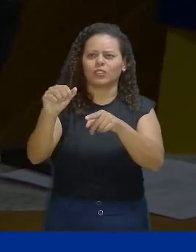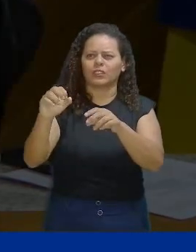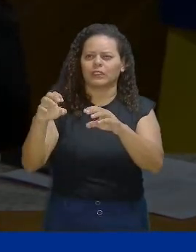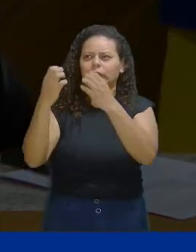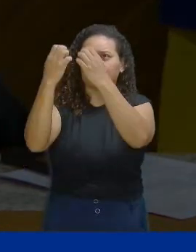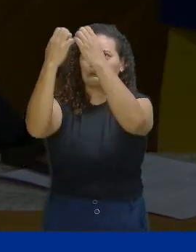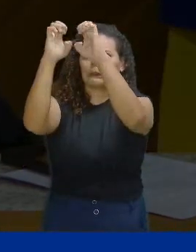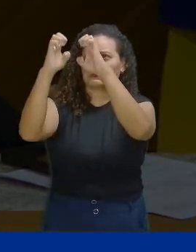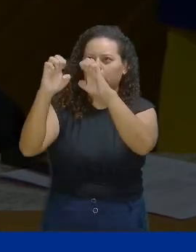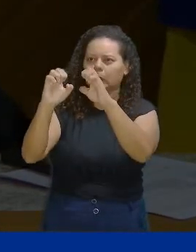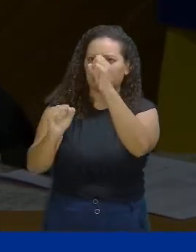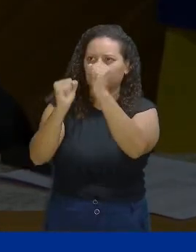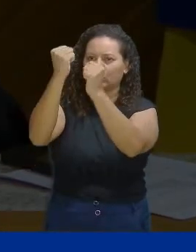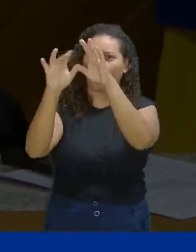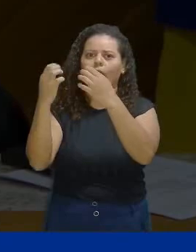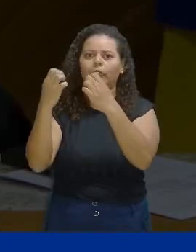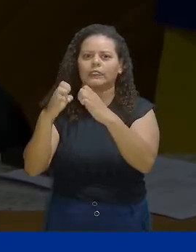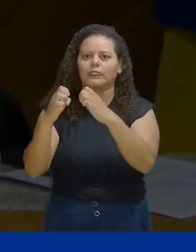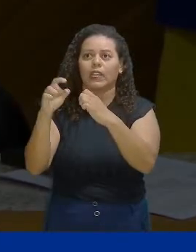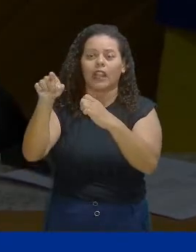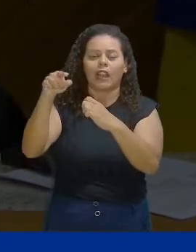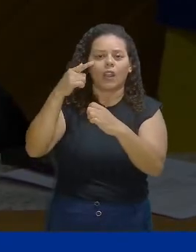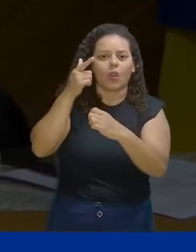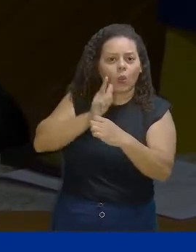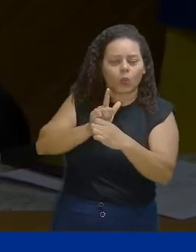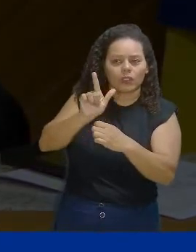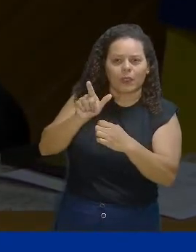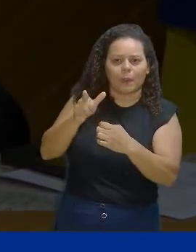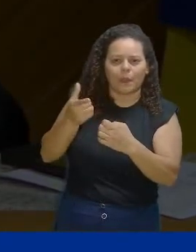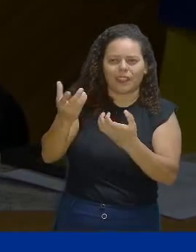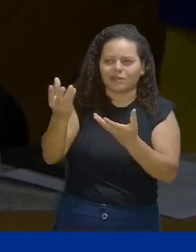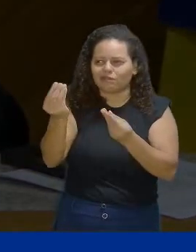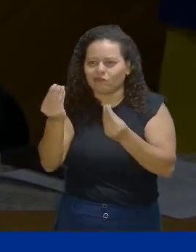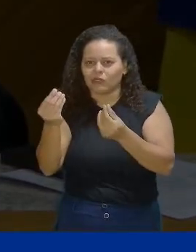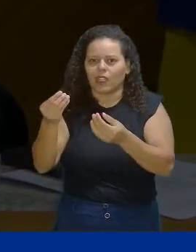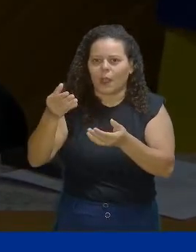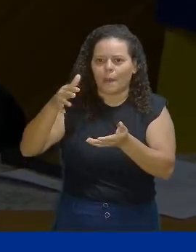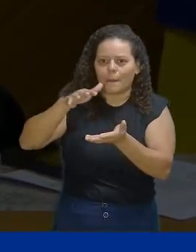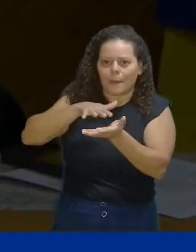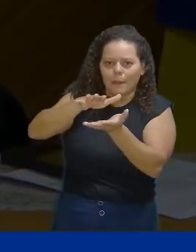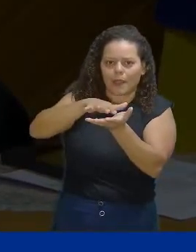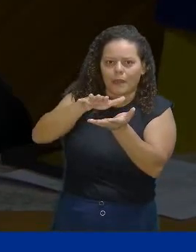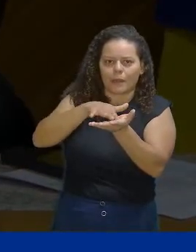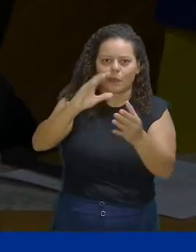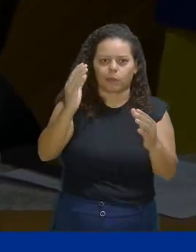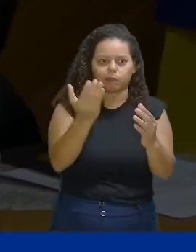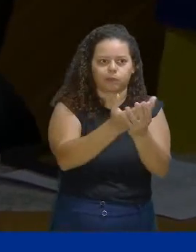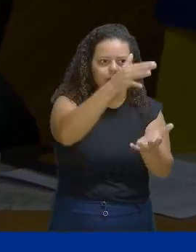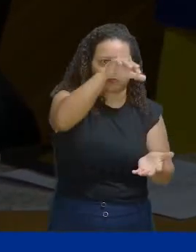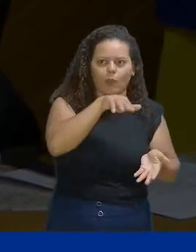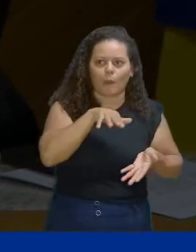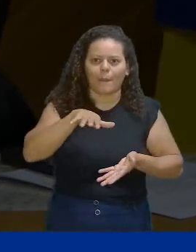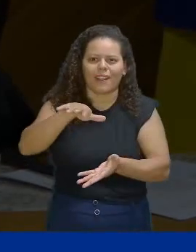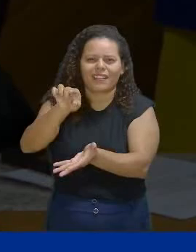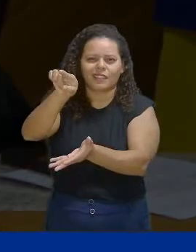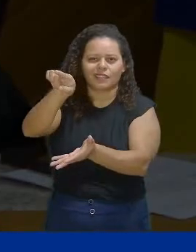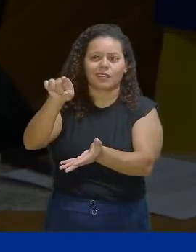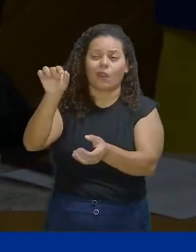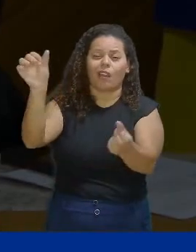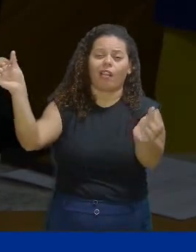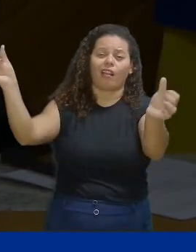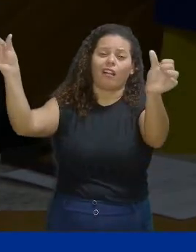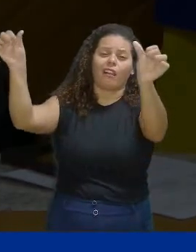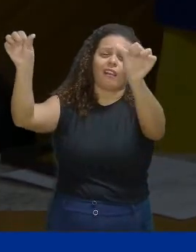ainda suficiente para receber esses processos e dar vazão a eles. E isso traiu um prejuízo